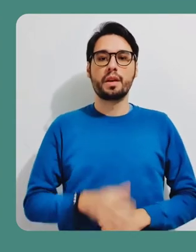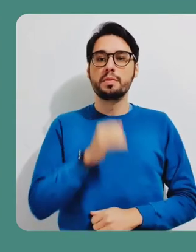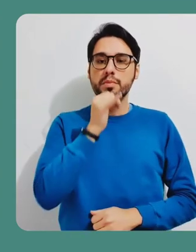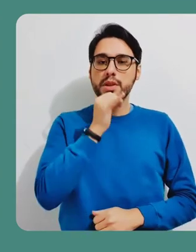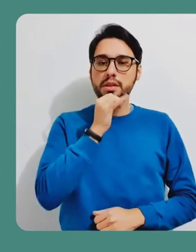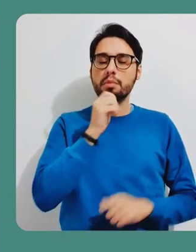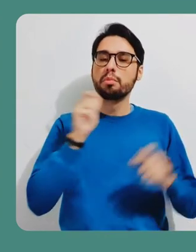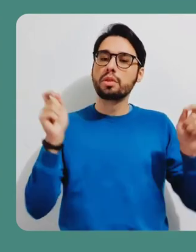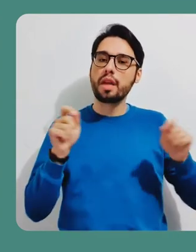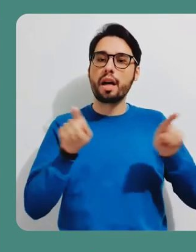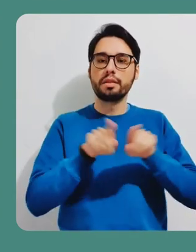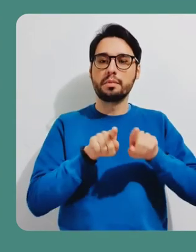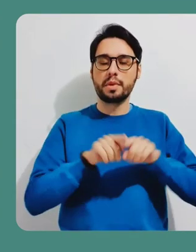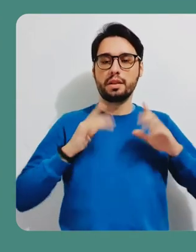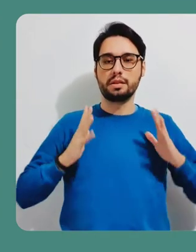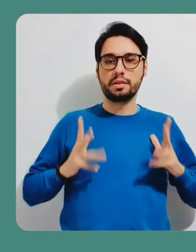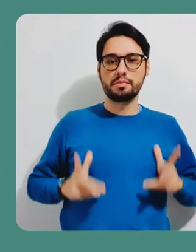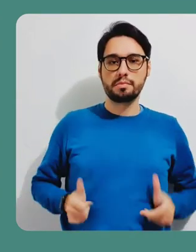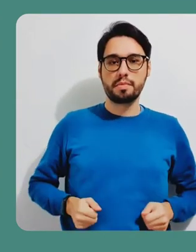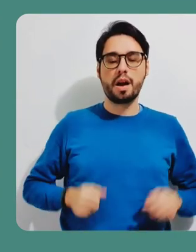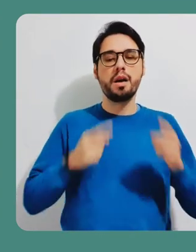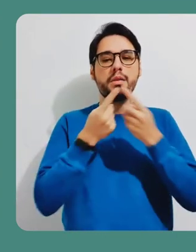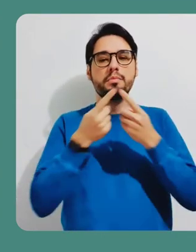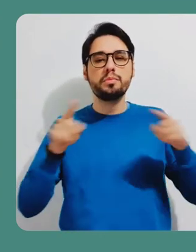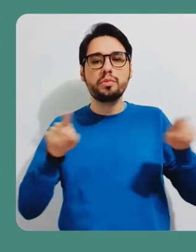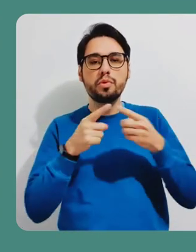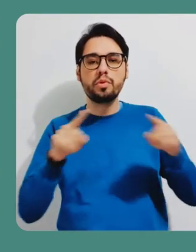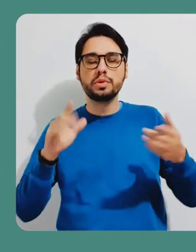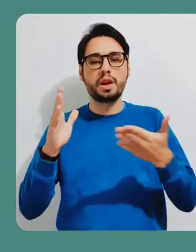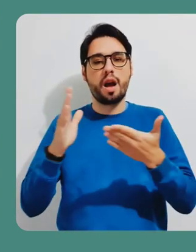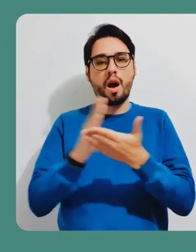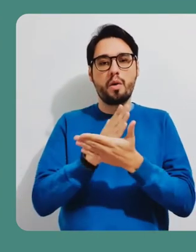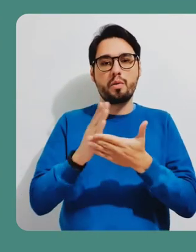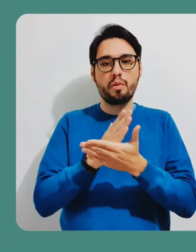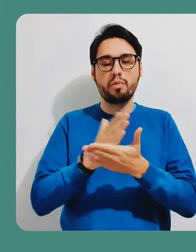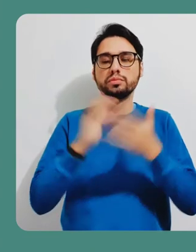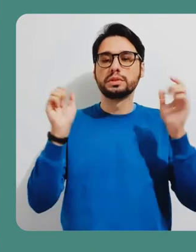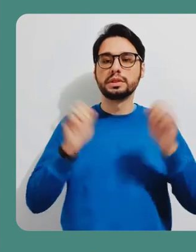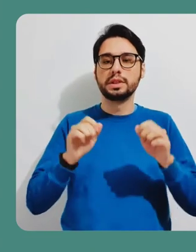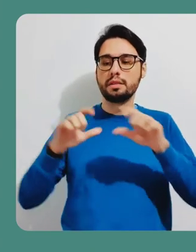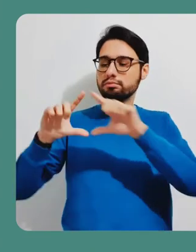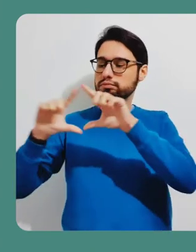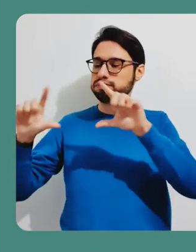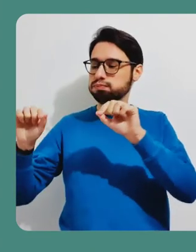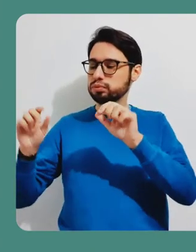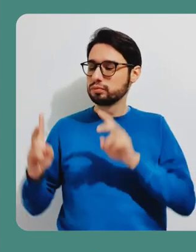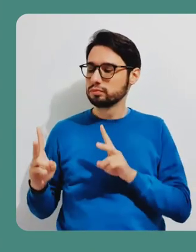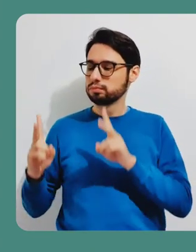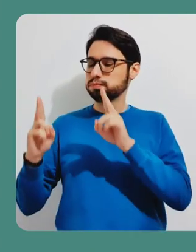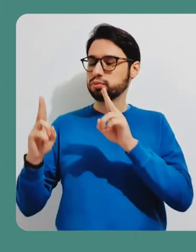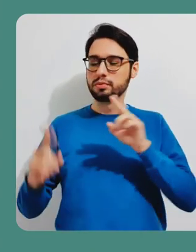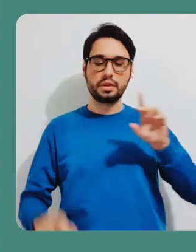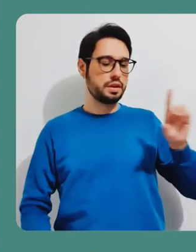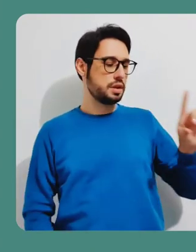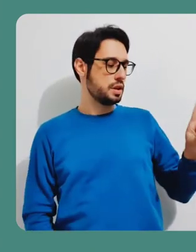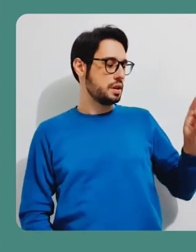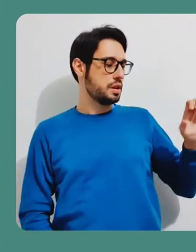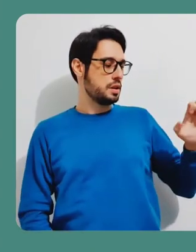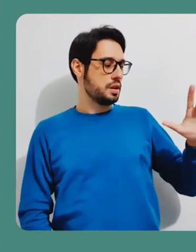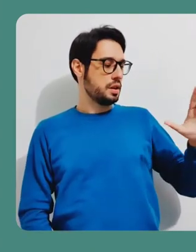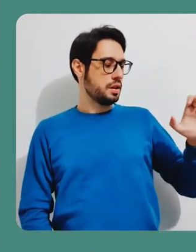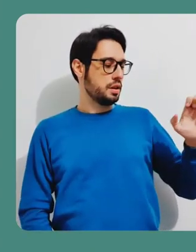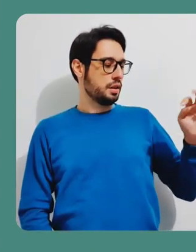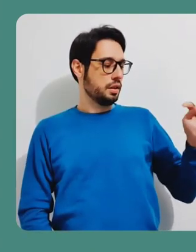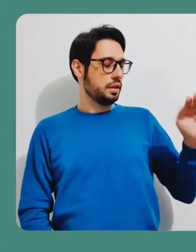sua música eu por exemplo não quero que apareça essa parte introdutória então vou selecionar e vou deletar as duas